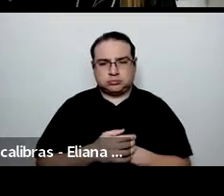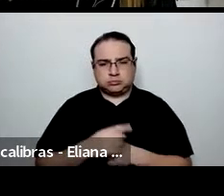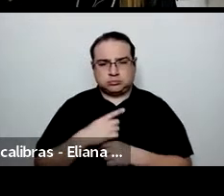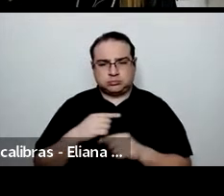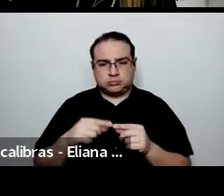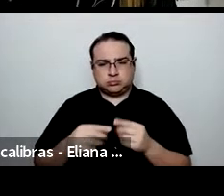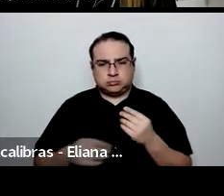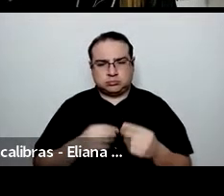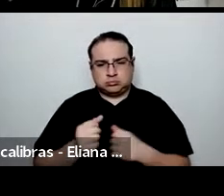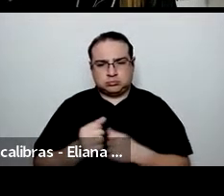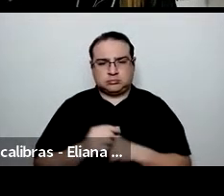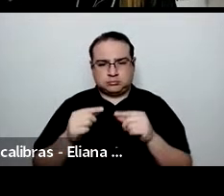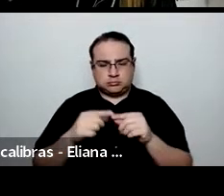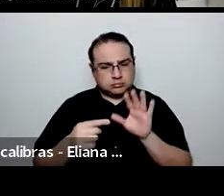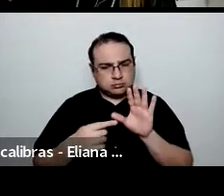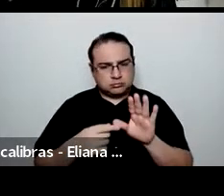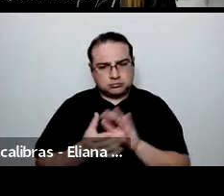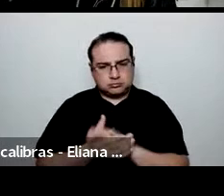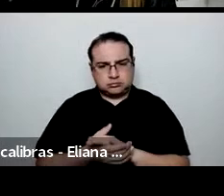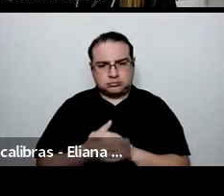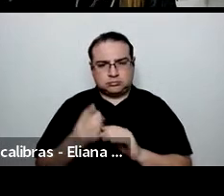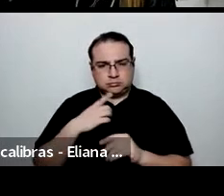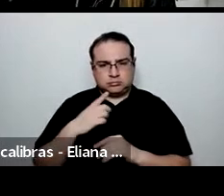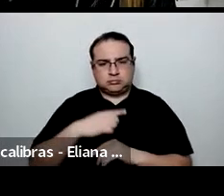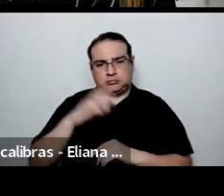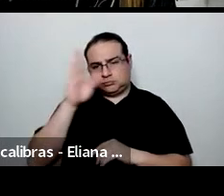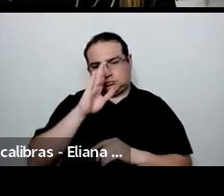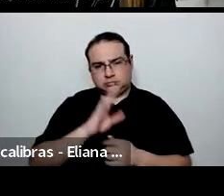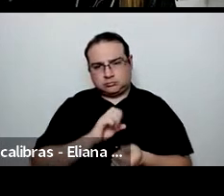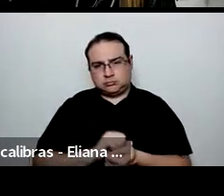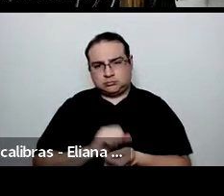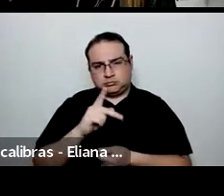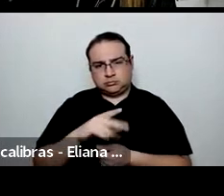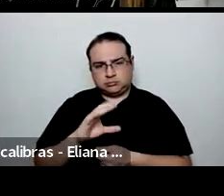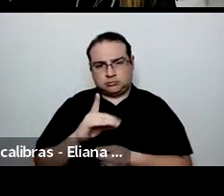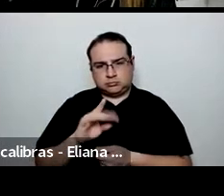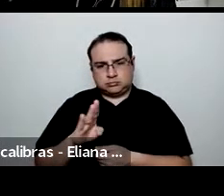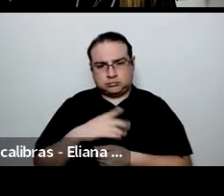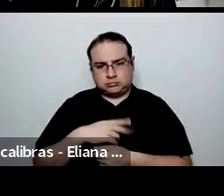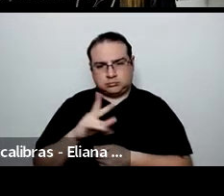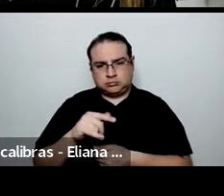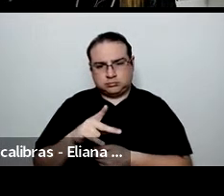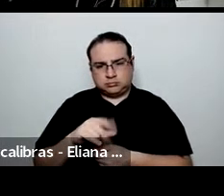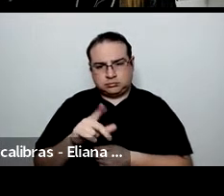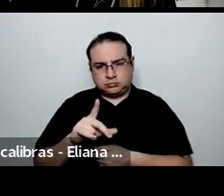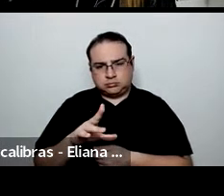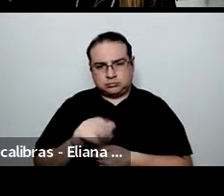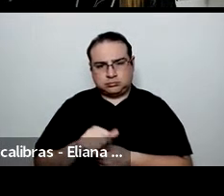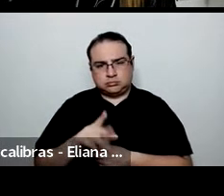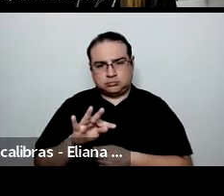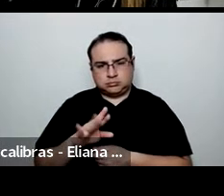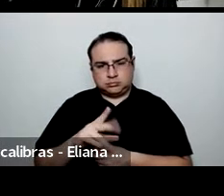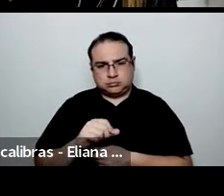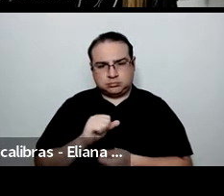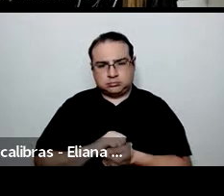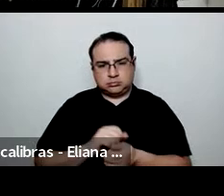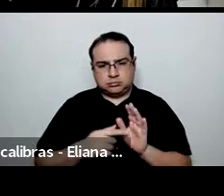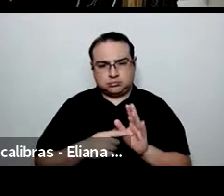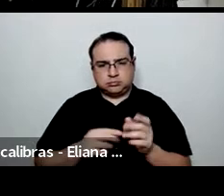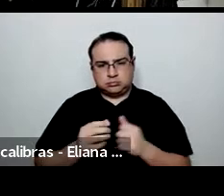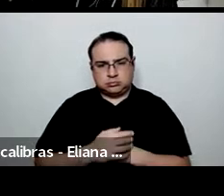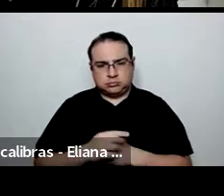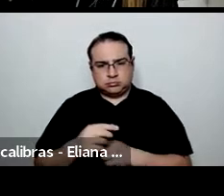comissão provisória Municipal do Partido Comunista do Brasil PC do b e Maria Paula Azevedo Desterro individualmente